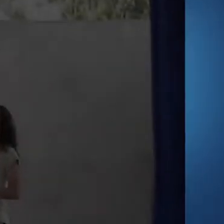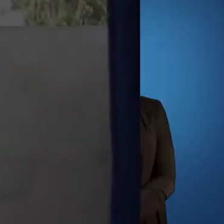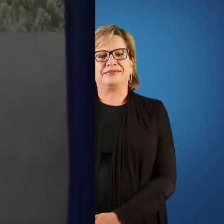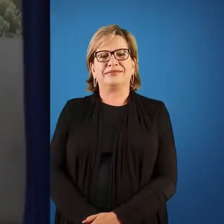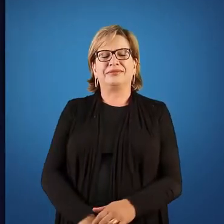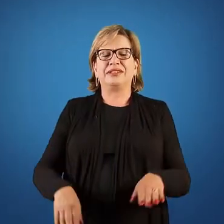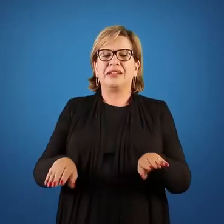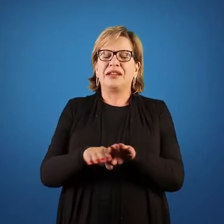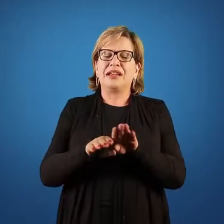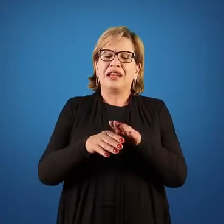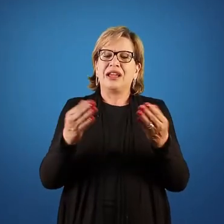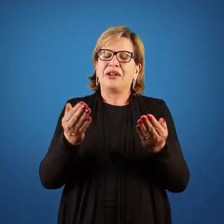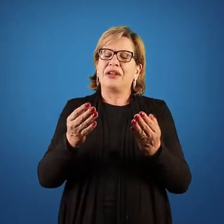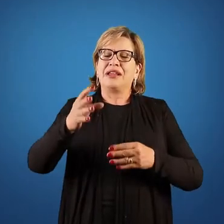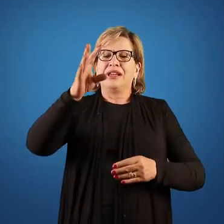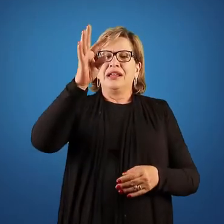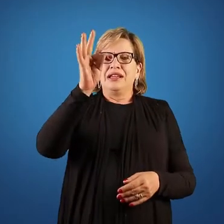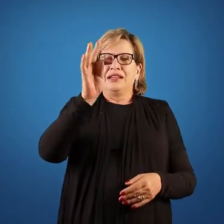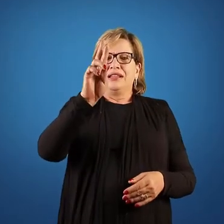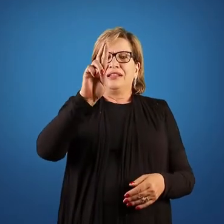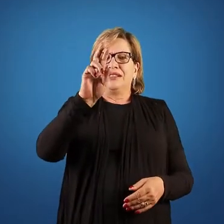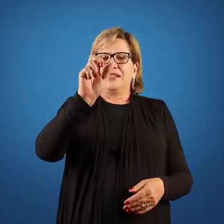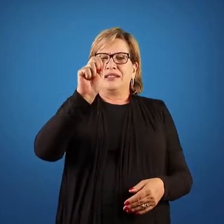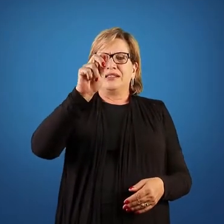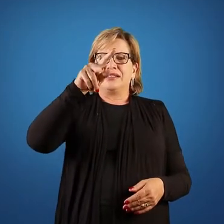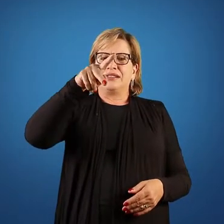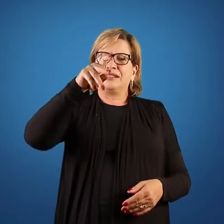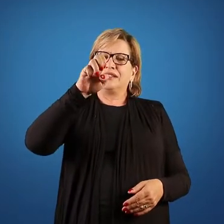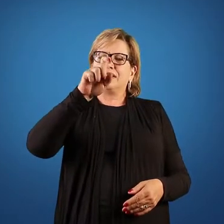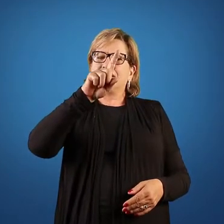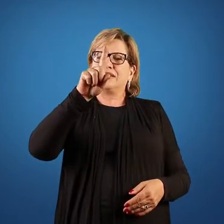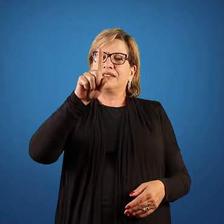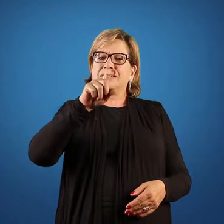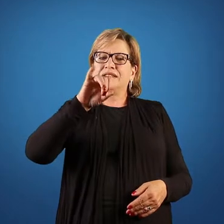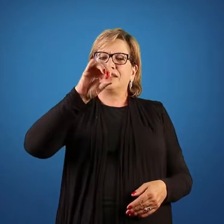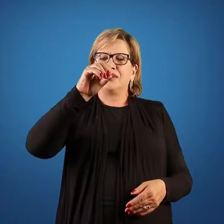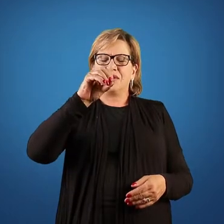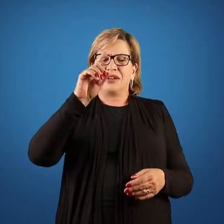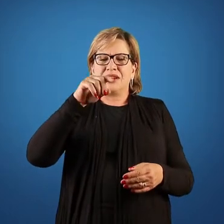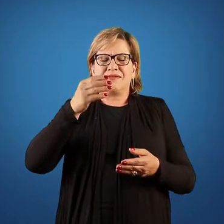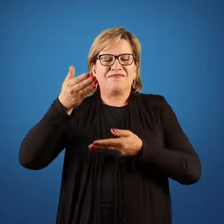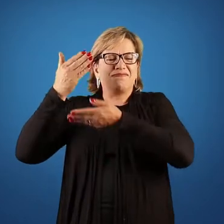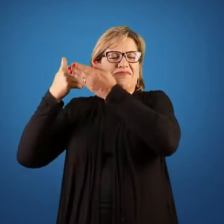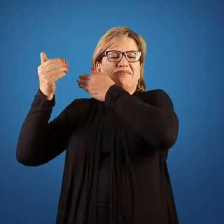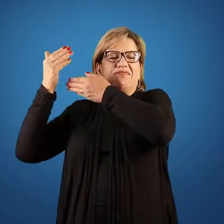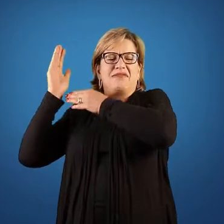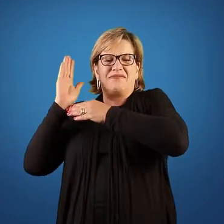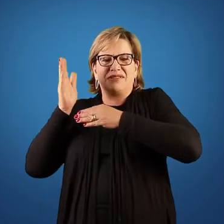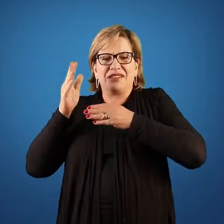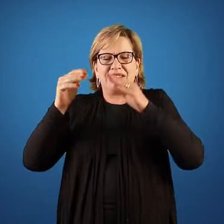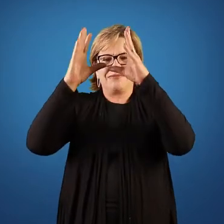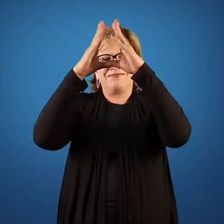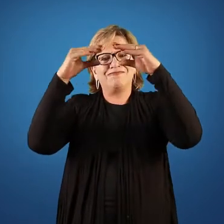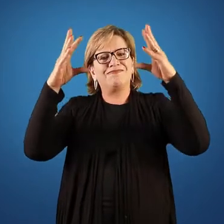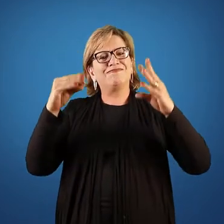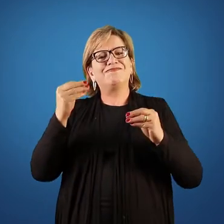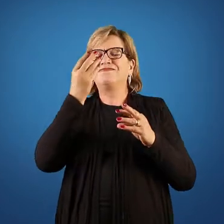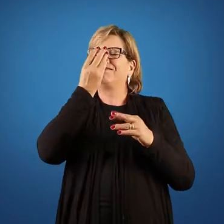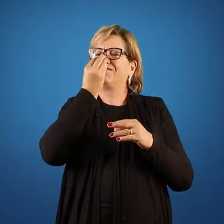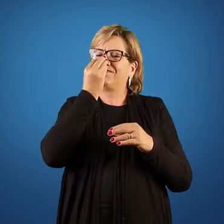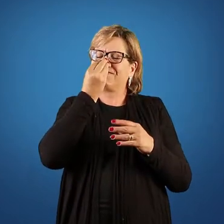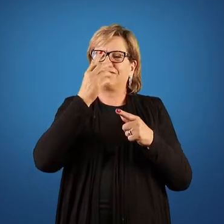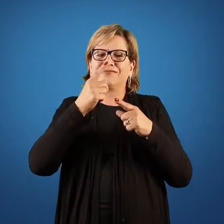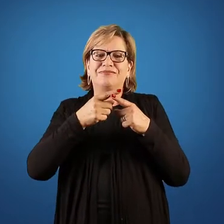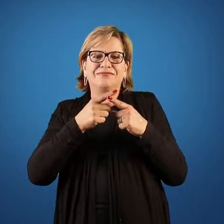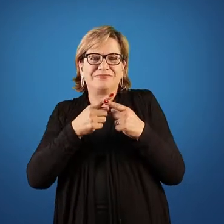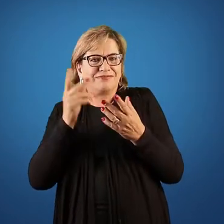O trapézio, né, ele é um elemento bastante antigo já no circo e